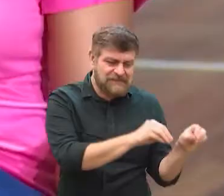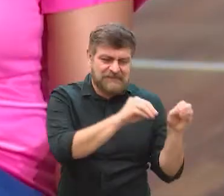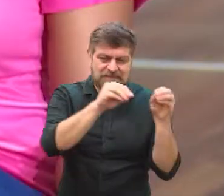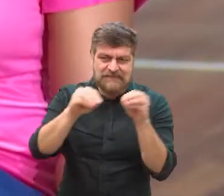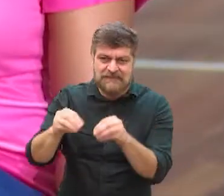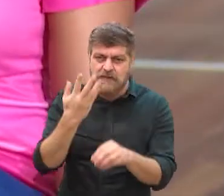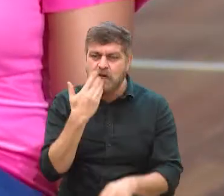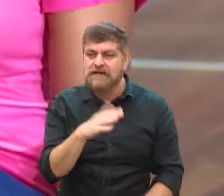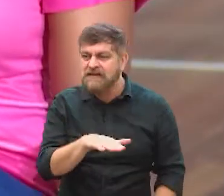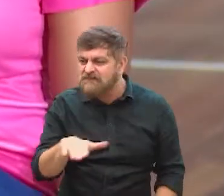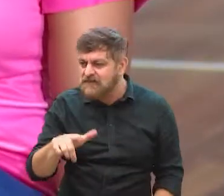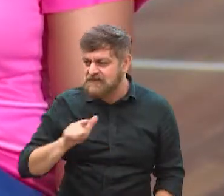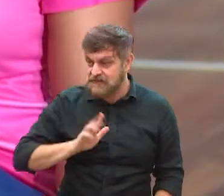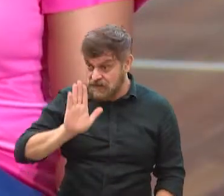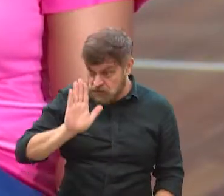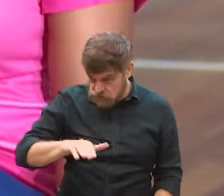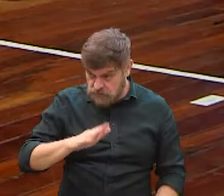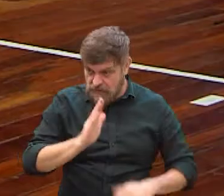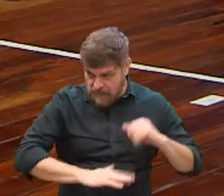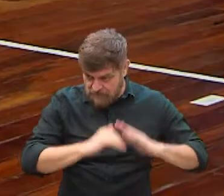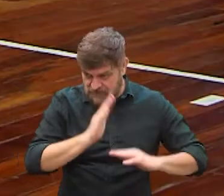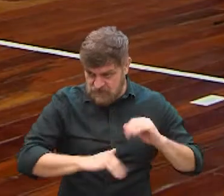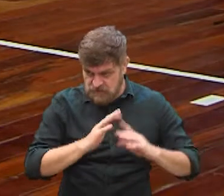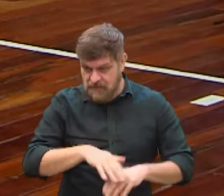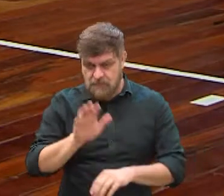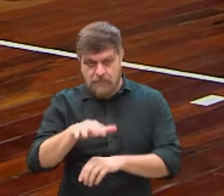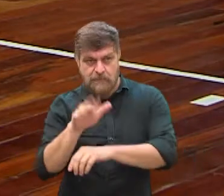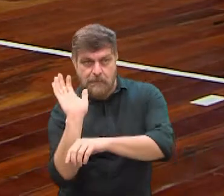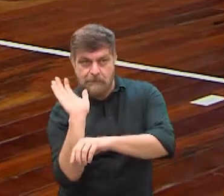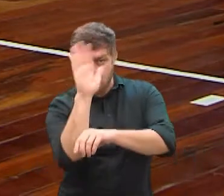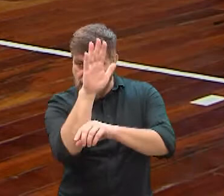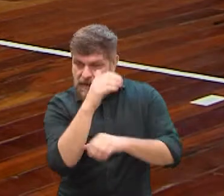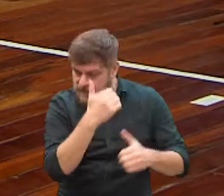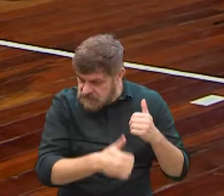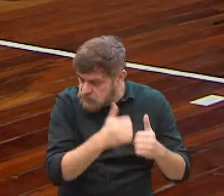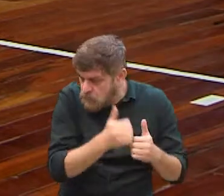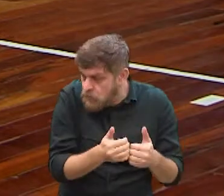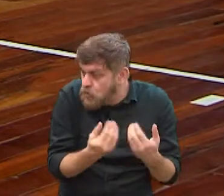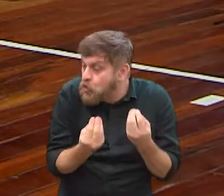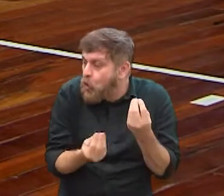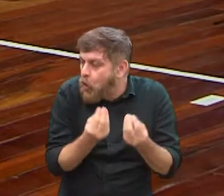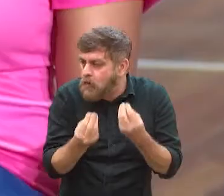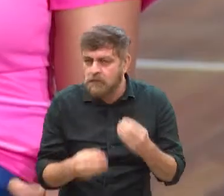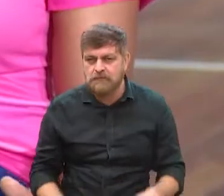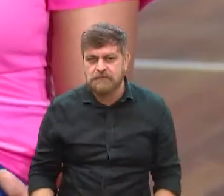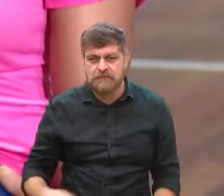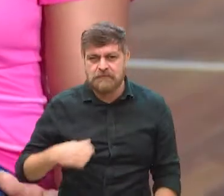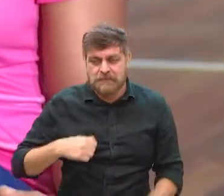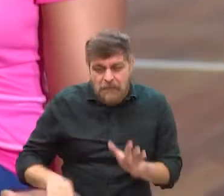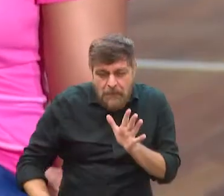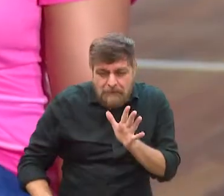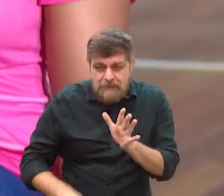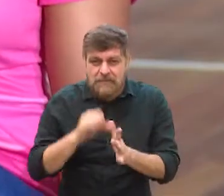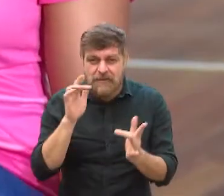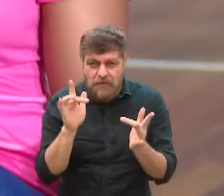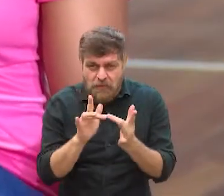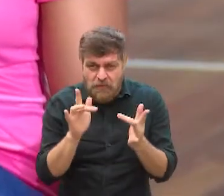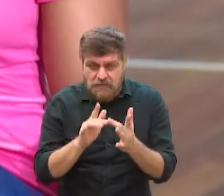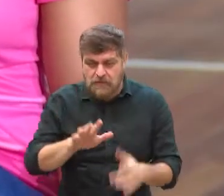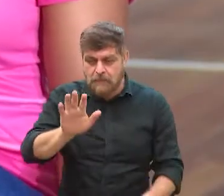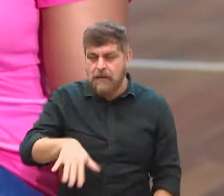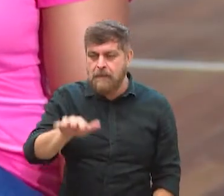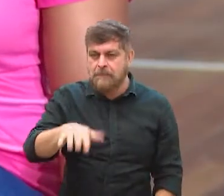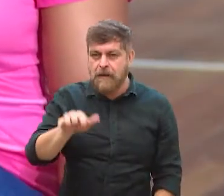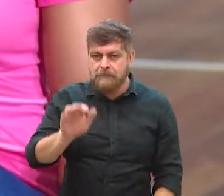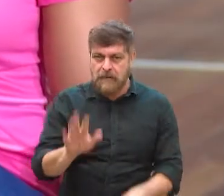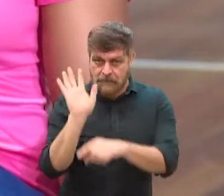sua infância? Você já jogava basquete, já praticava algum esporte na cidade ou não? Então, o meu primeiro contato com a bola de